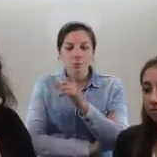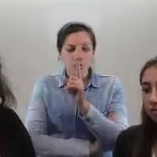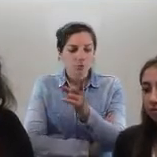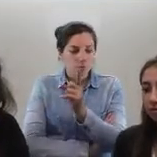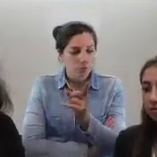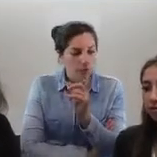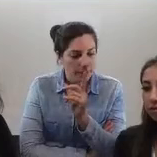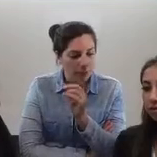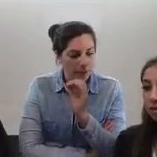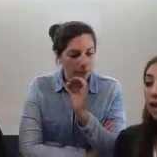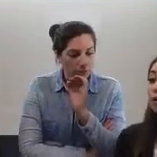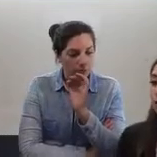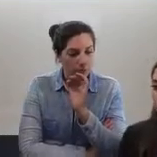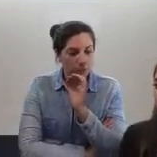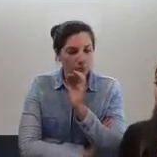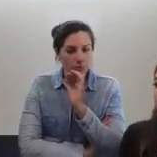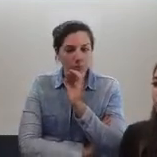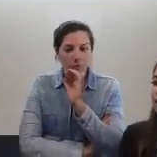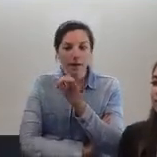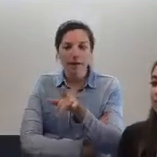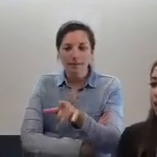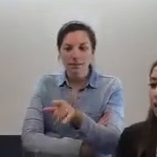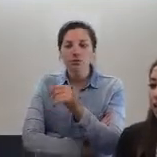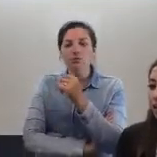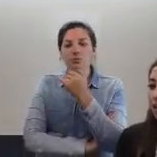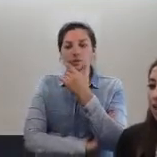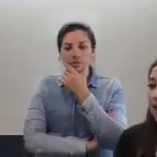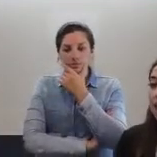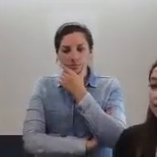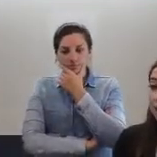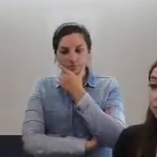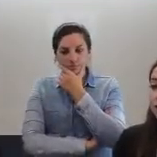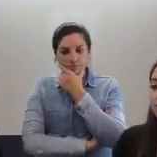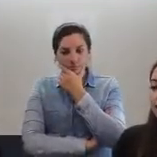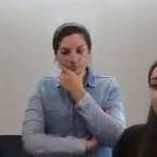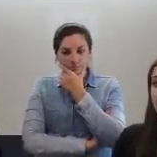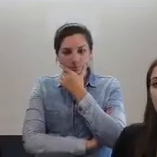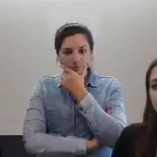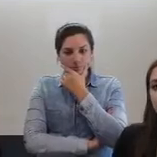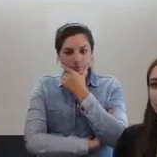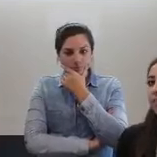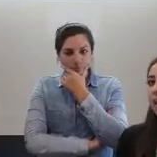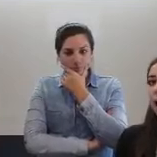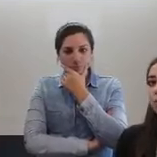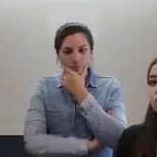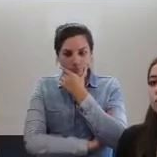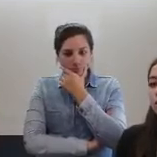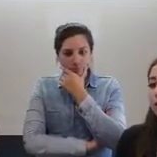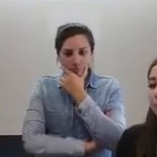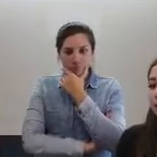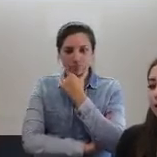Ah, então como é que é? Operador. Operadores booleanos. Aqui que a gente usa. Era a busca avançada. É mais pra refinar